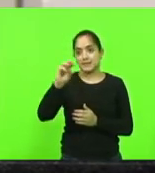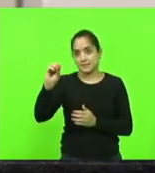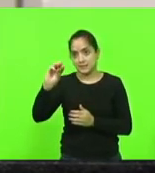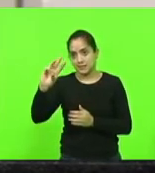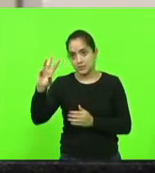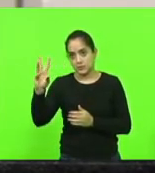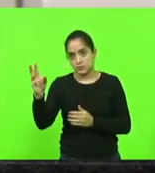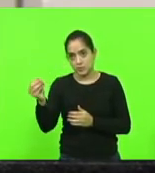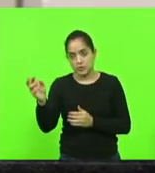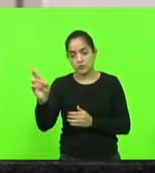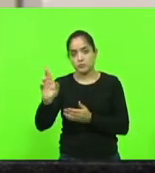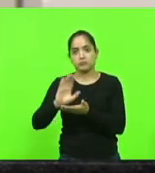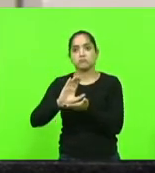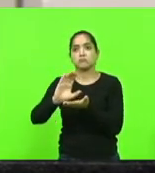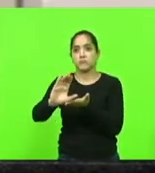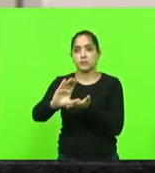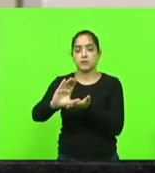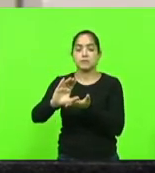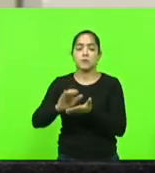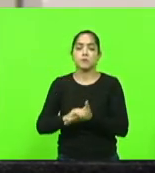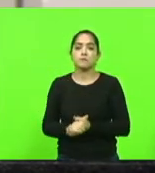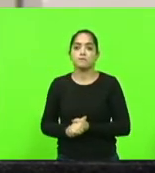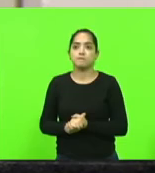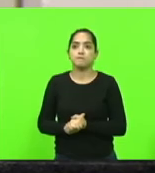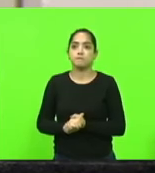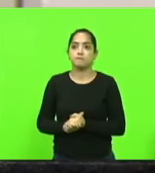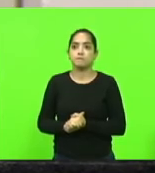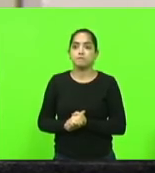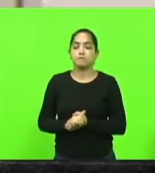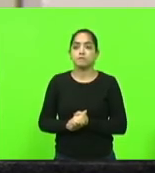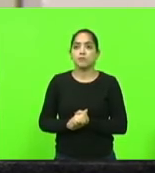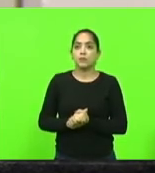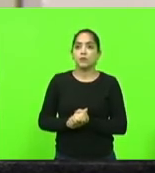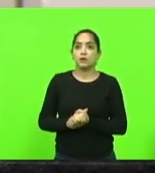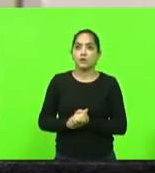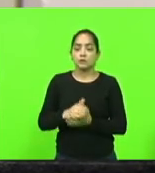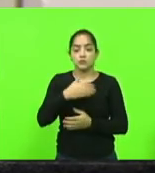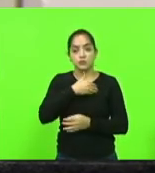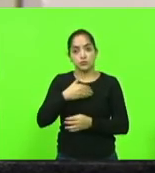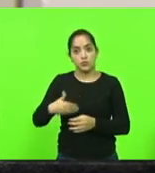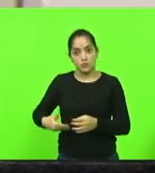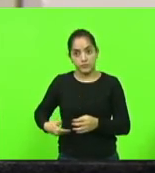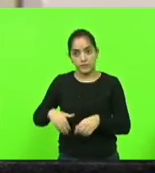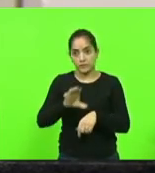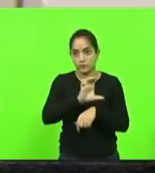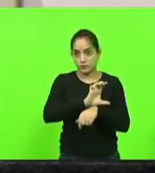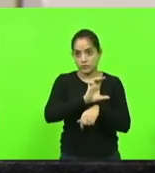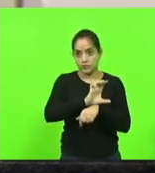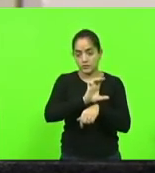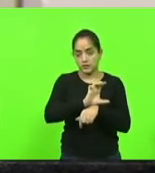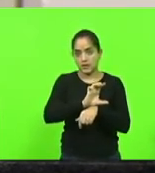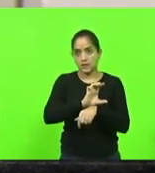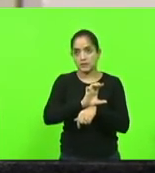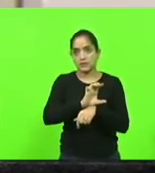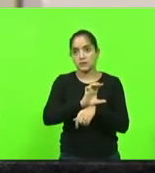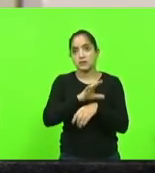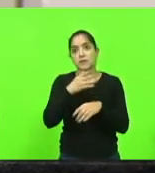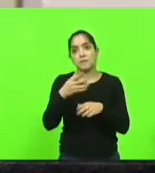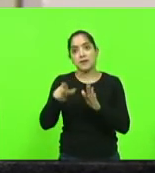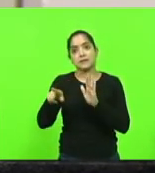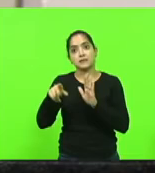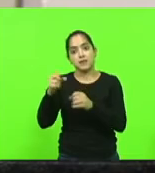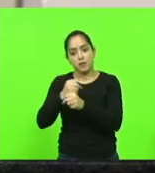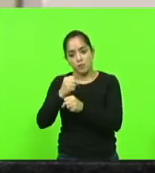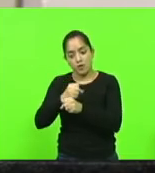Milton, 300 milhões do governo do Estado numa obra federal